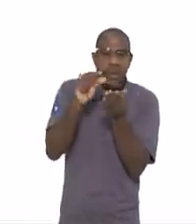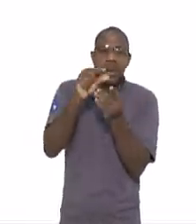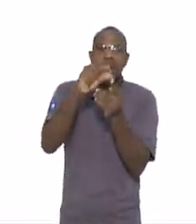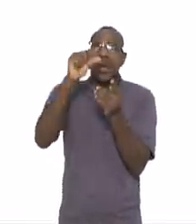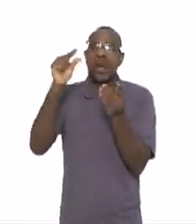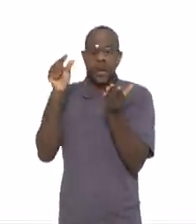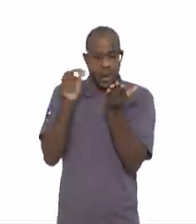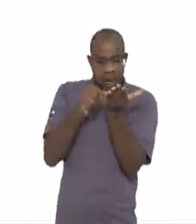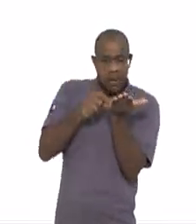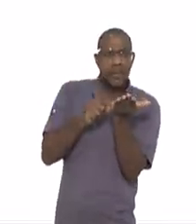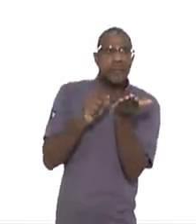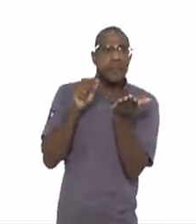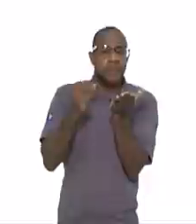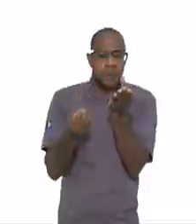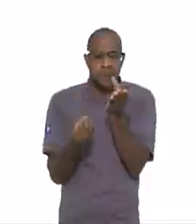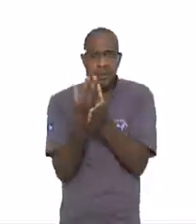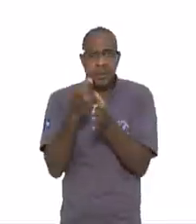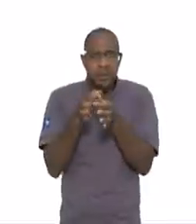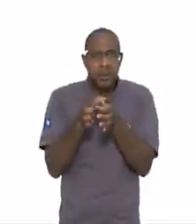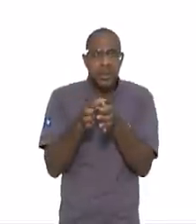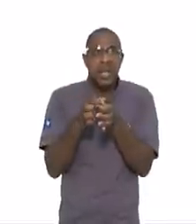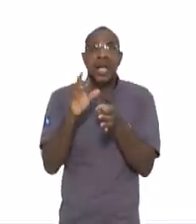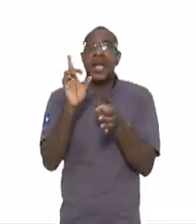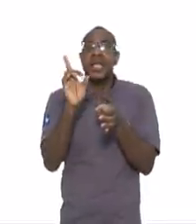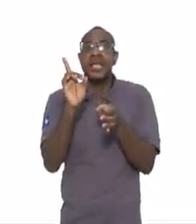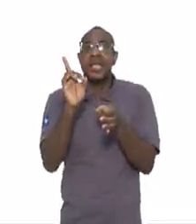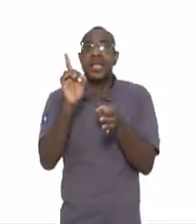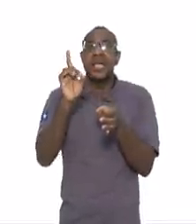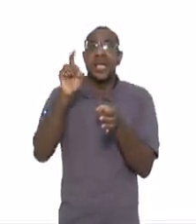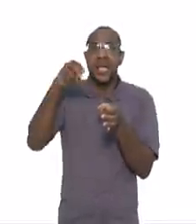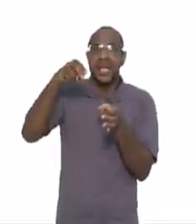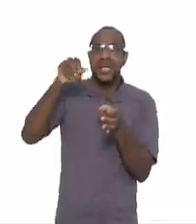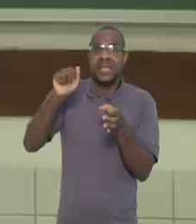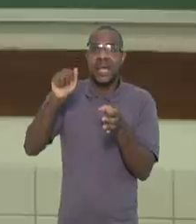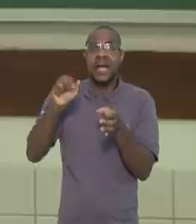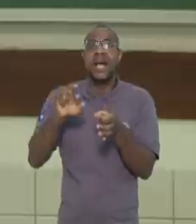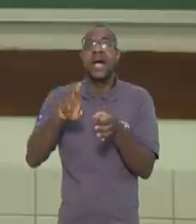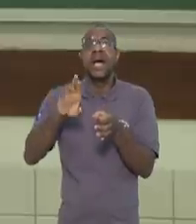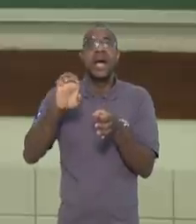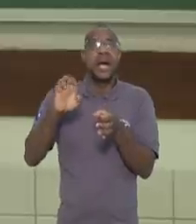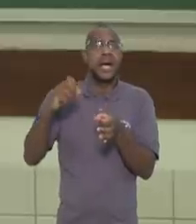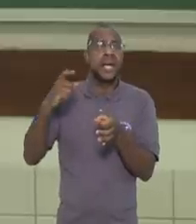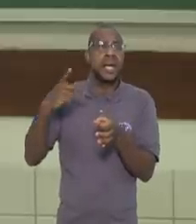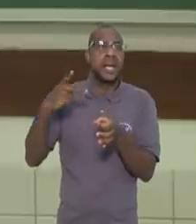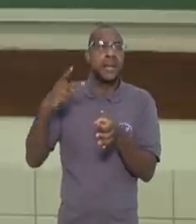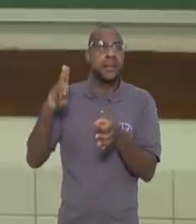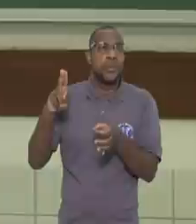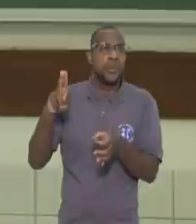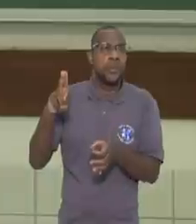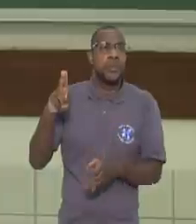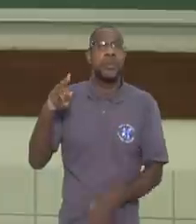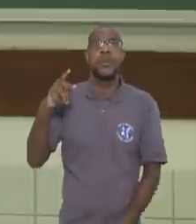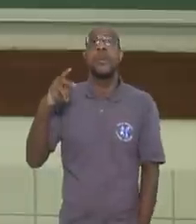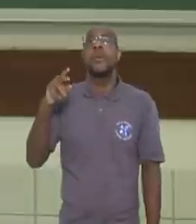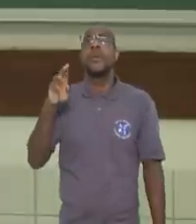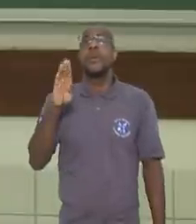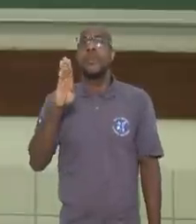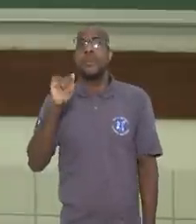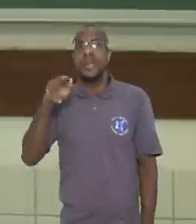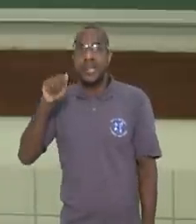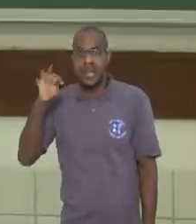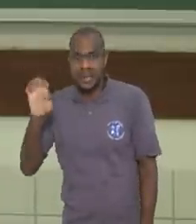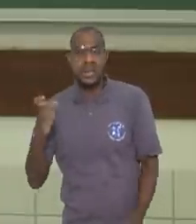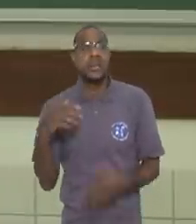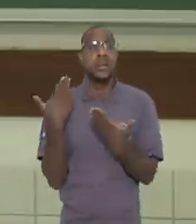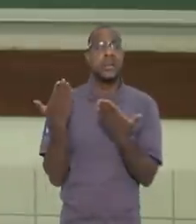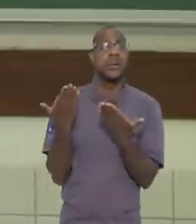DNA recombinante. Professora, mas isso parece um transgênico. Transgênico usa DNA recombinante, isso mesmo, ó, tá vendo como você já sabe? Depois que